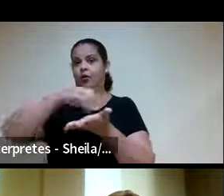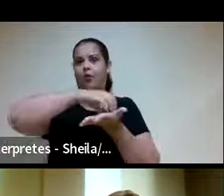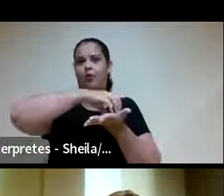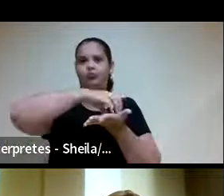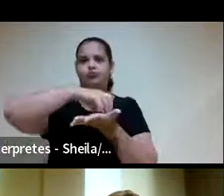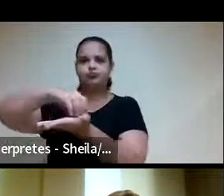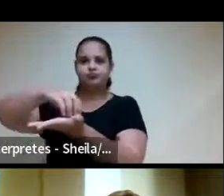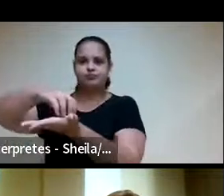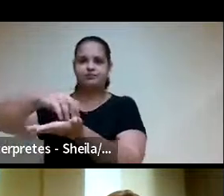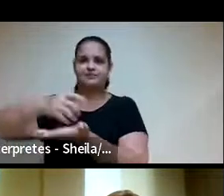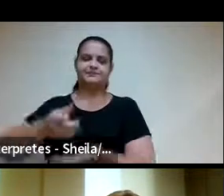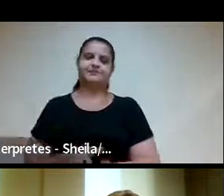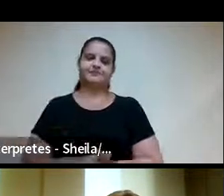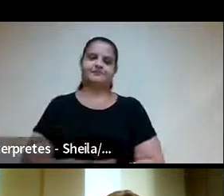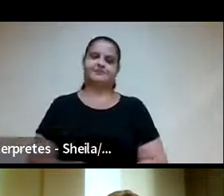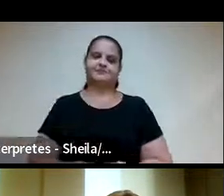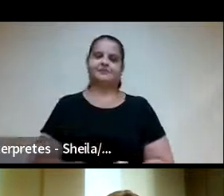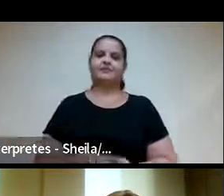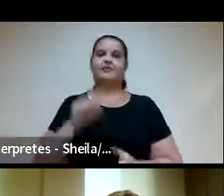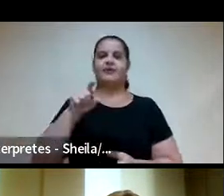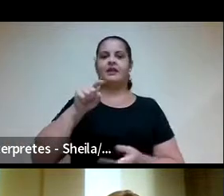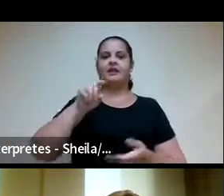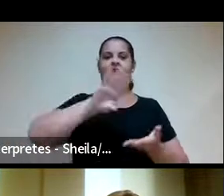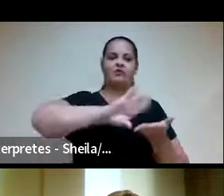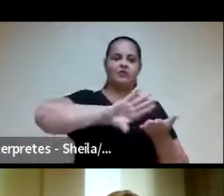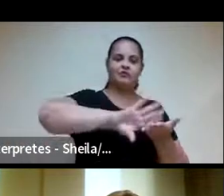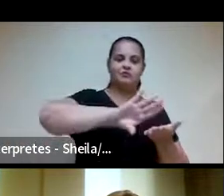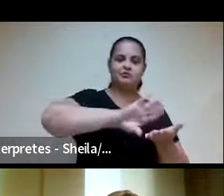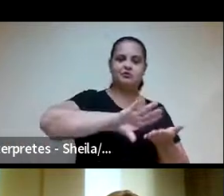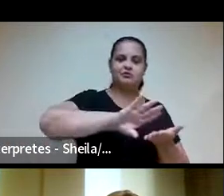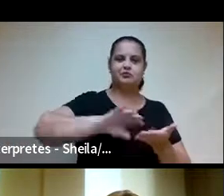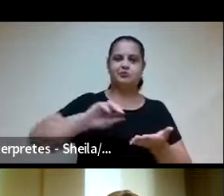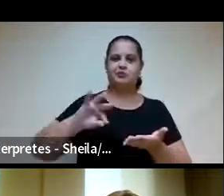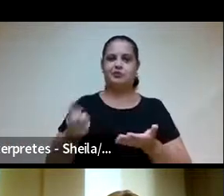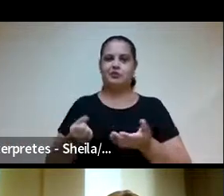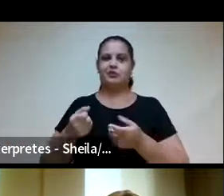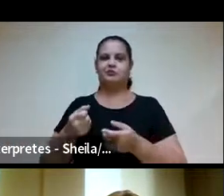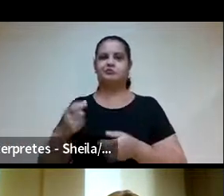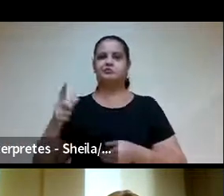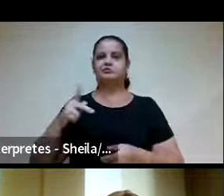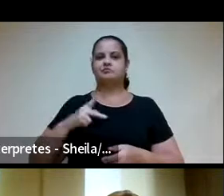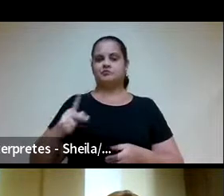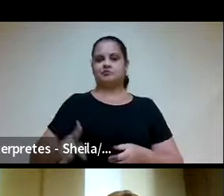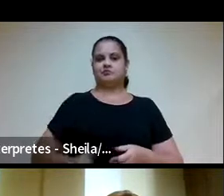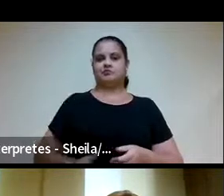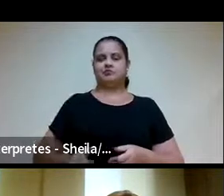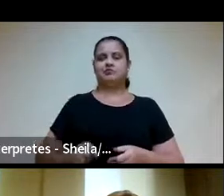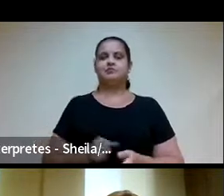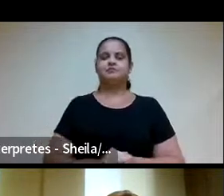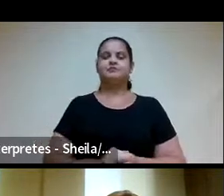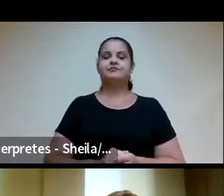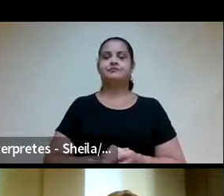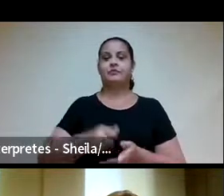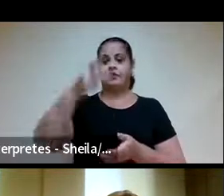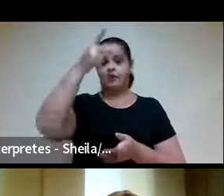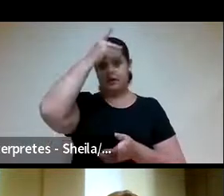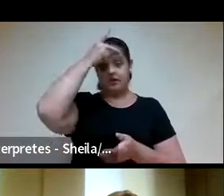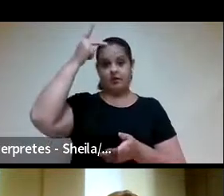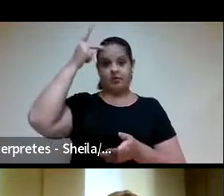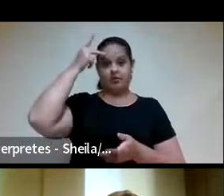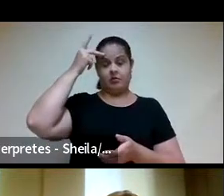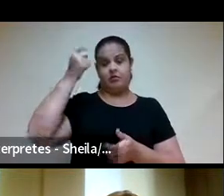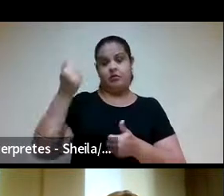algum canto, resolver alguma coisa para ele. É importante registrar que os horas recorrentes eleitos prefeito e vice-prefeito do município de Pau do Sul sequer